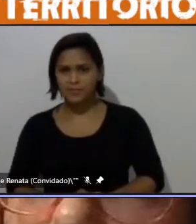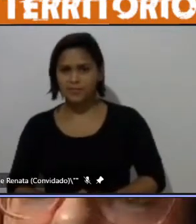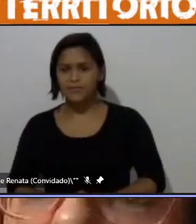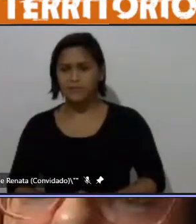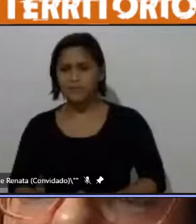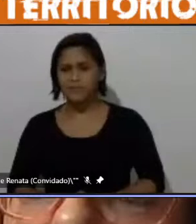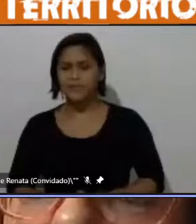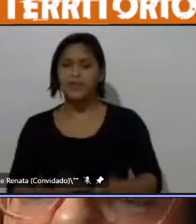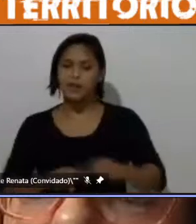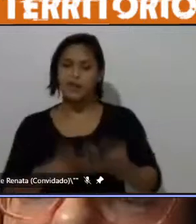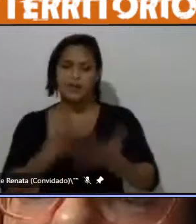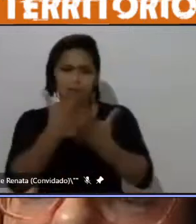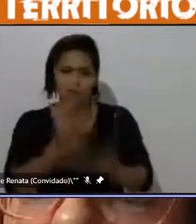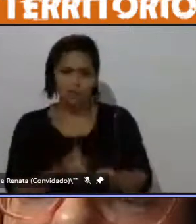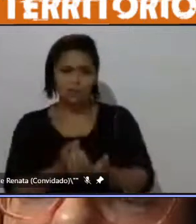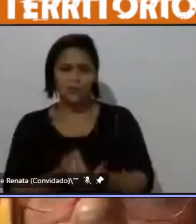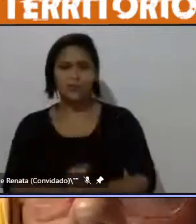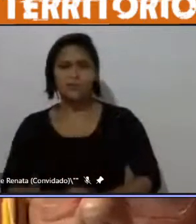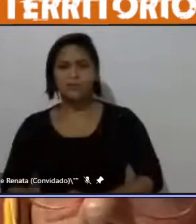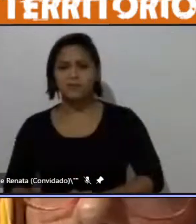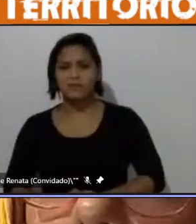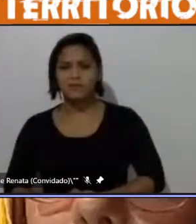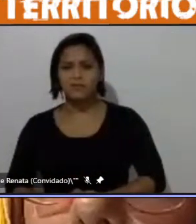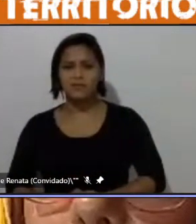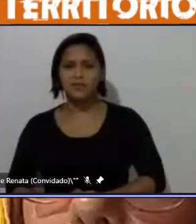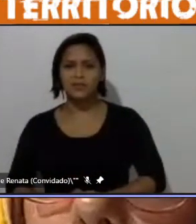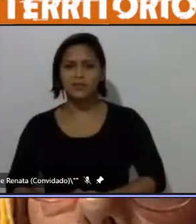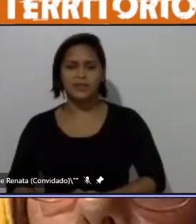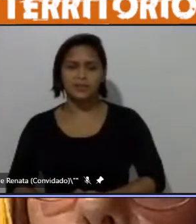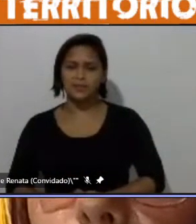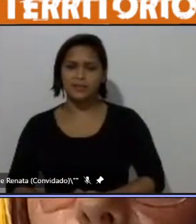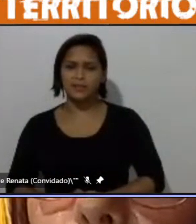Então, vamos lá. O foco...